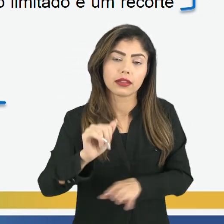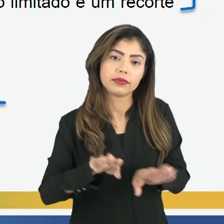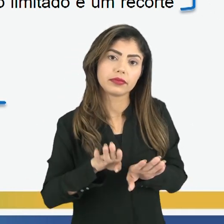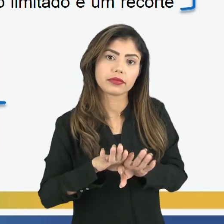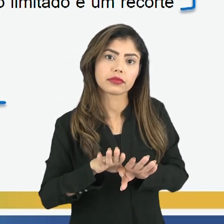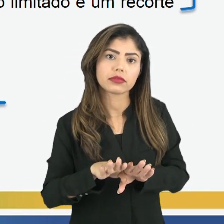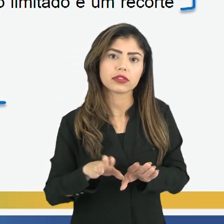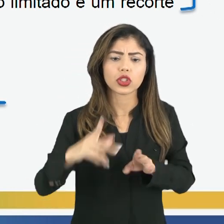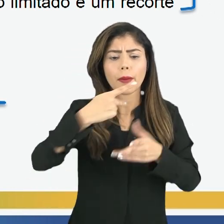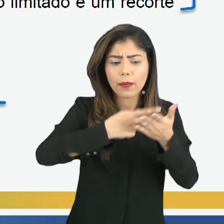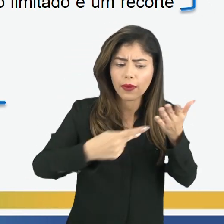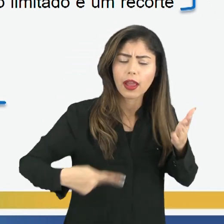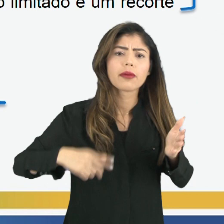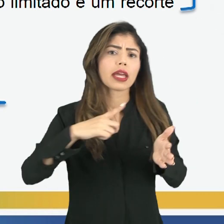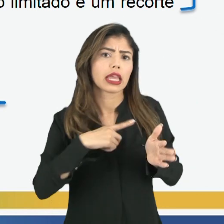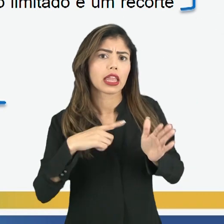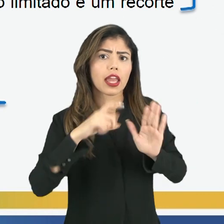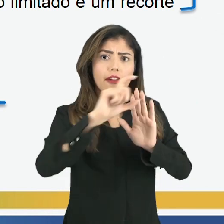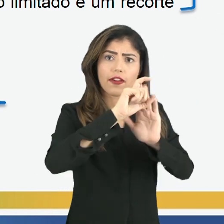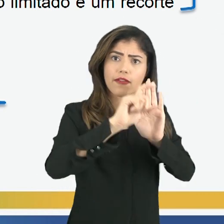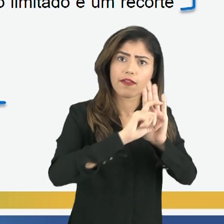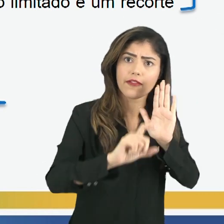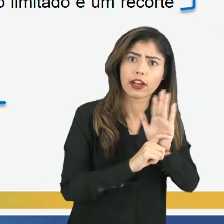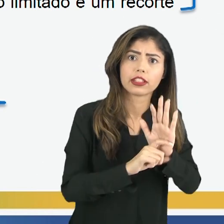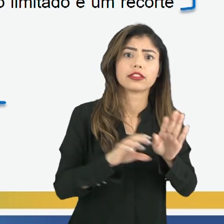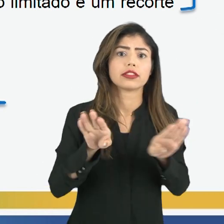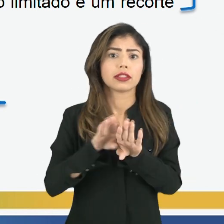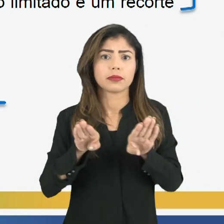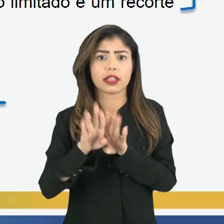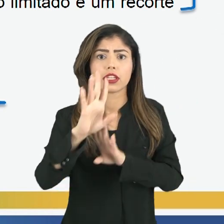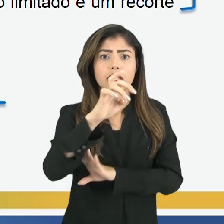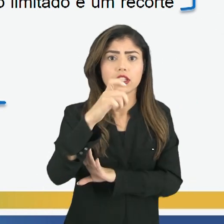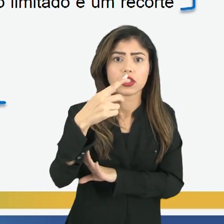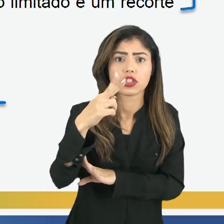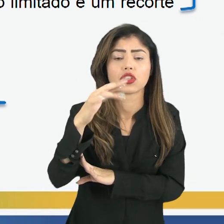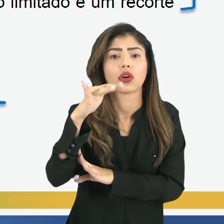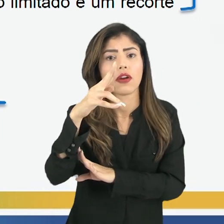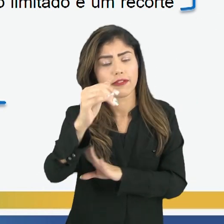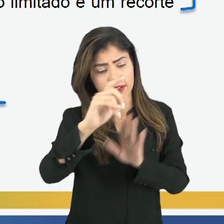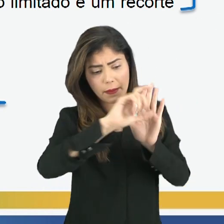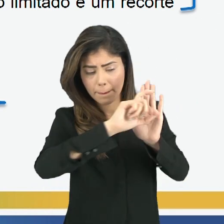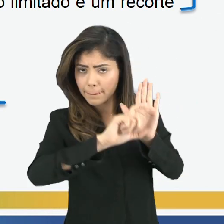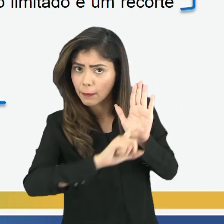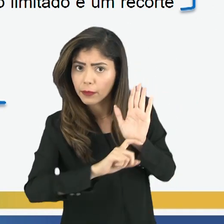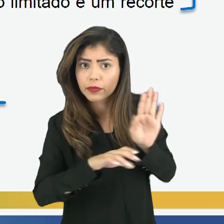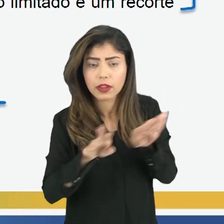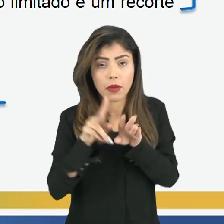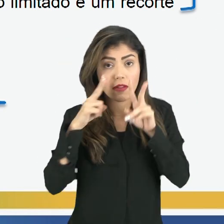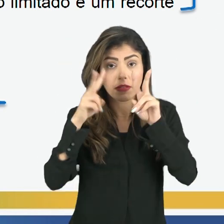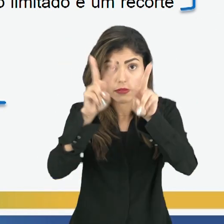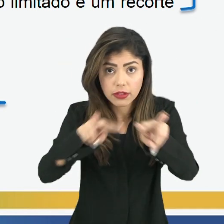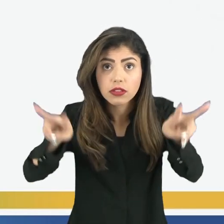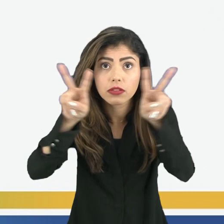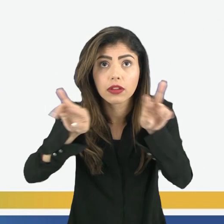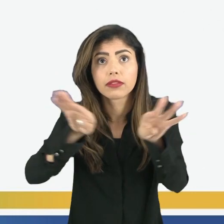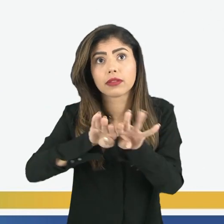por versos e estrofes, mas também os que associam a linguagem verbal e elementos